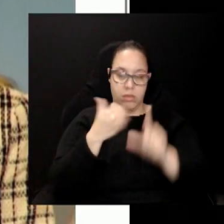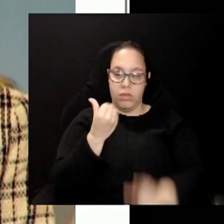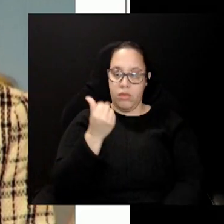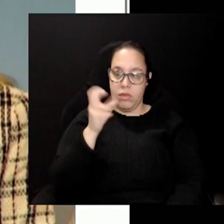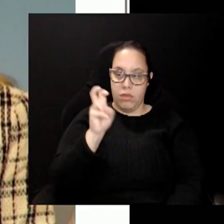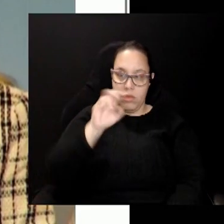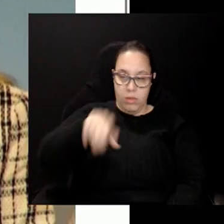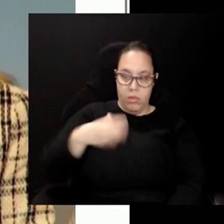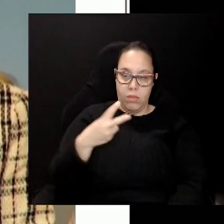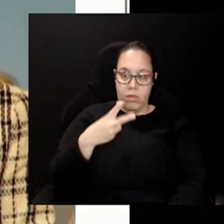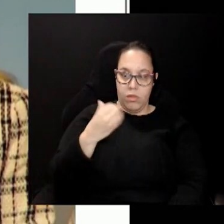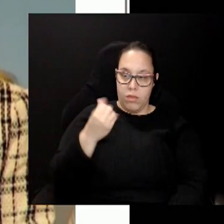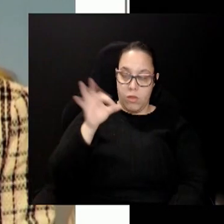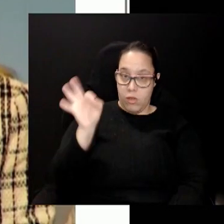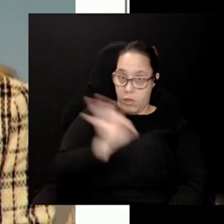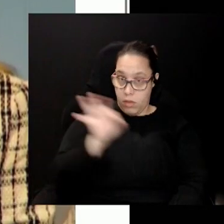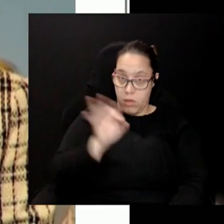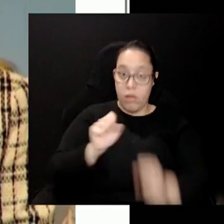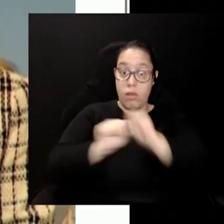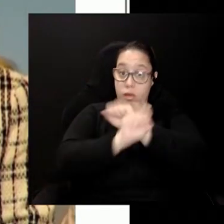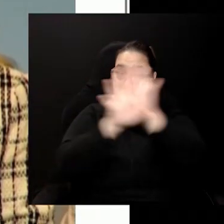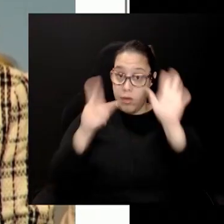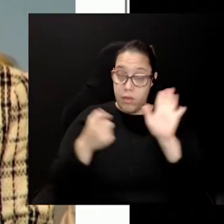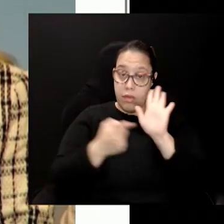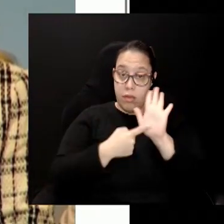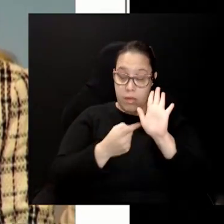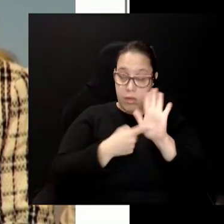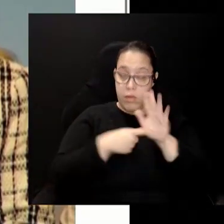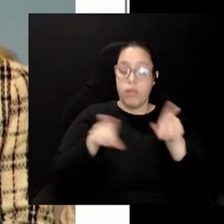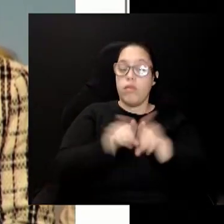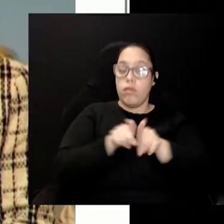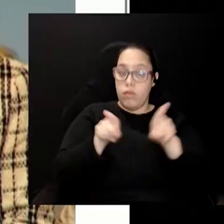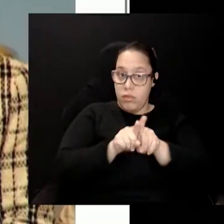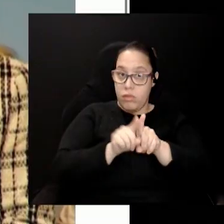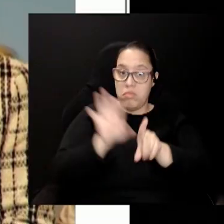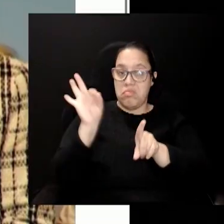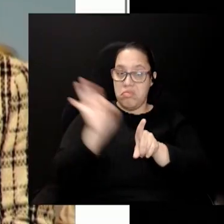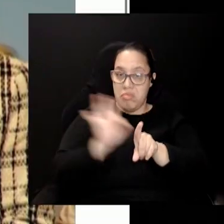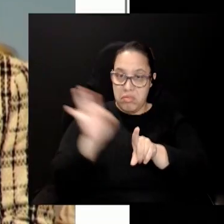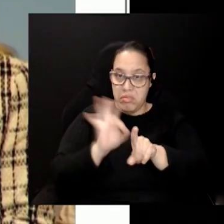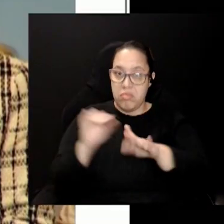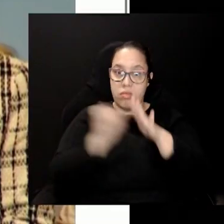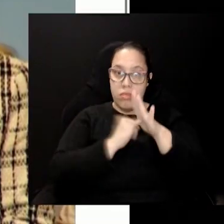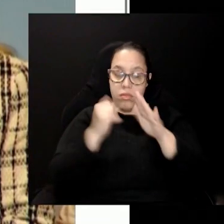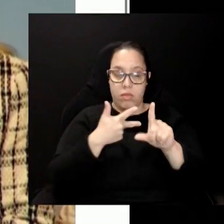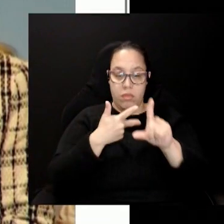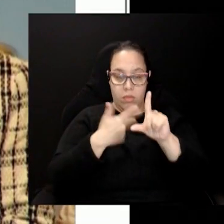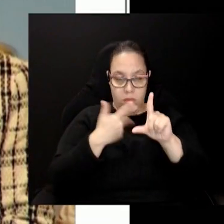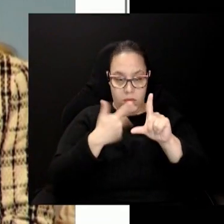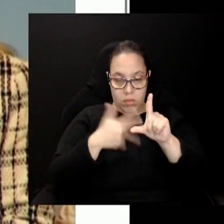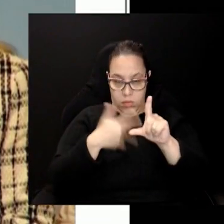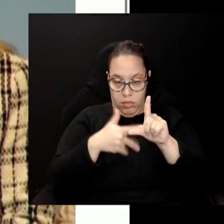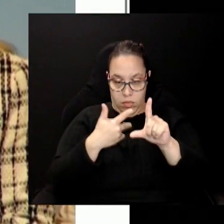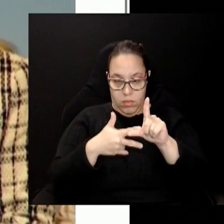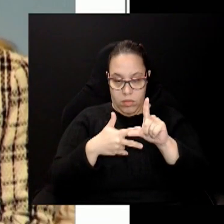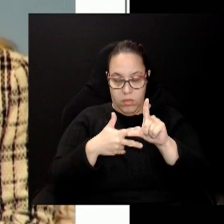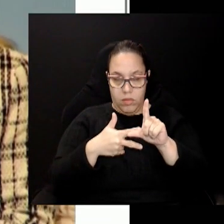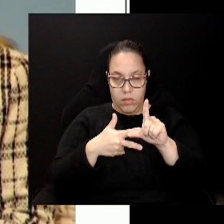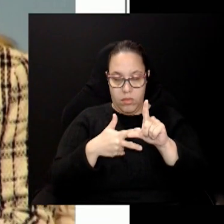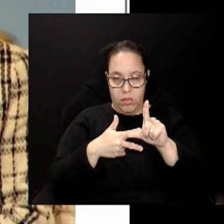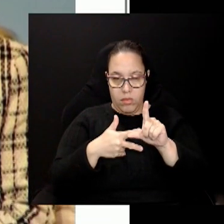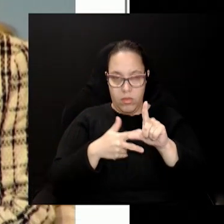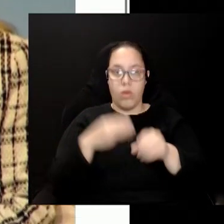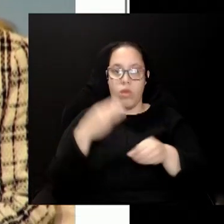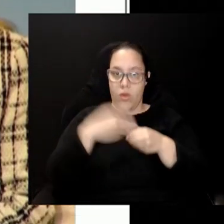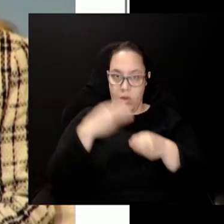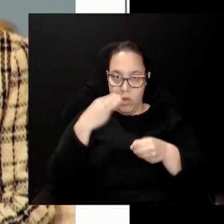65,26% de transparência, e também da média dos órgãos legislativos dos municípios do estado de